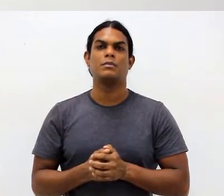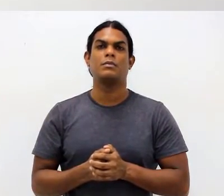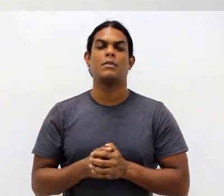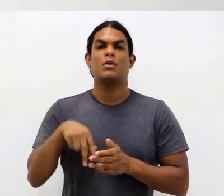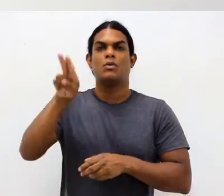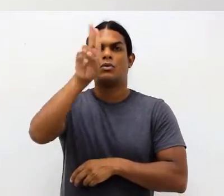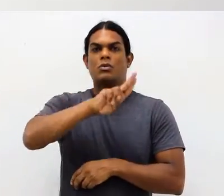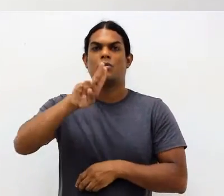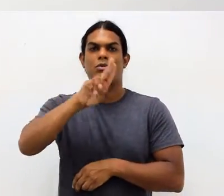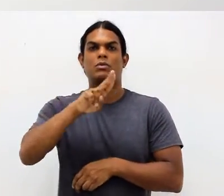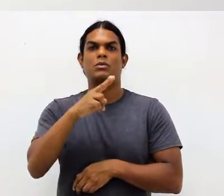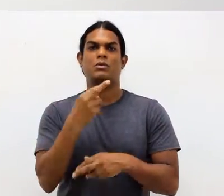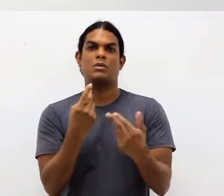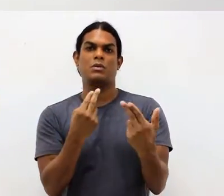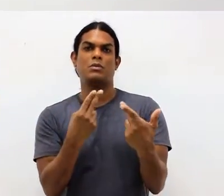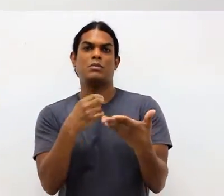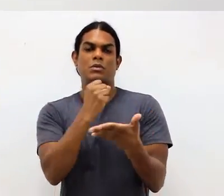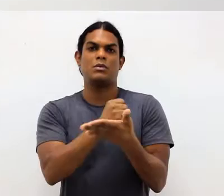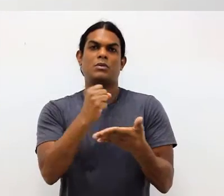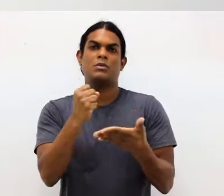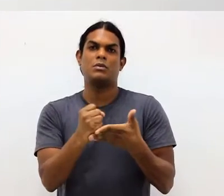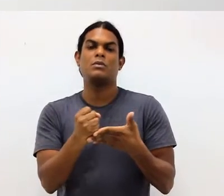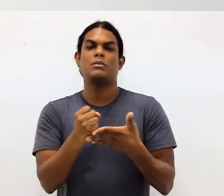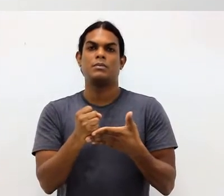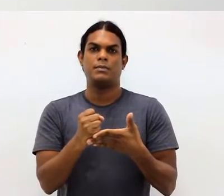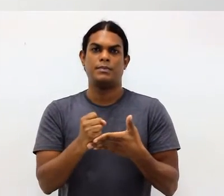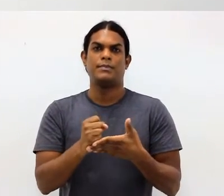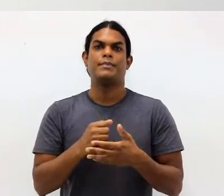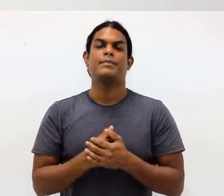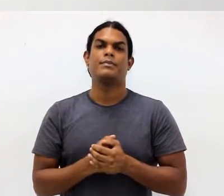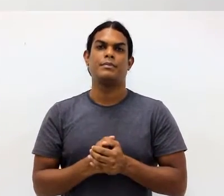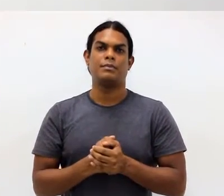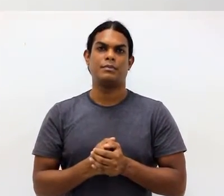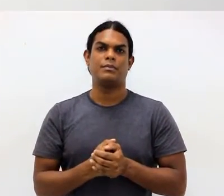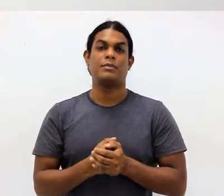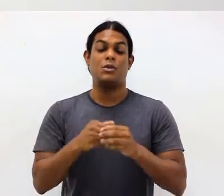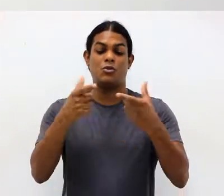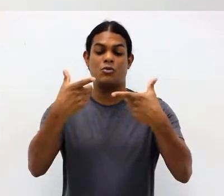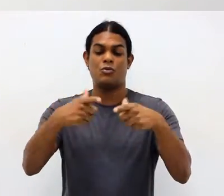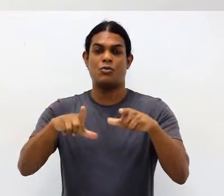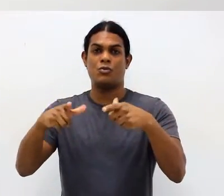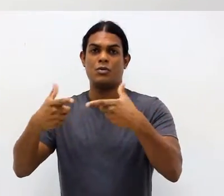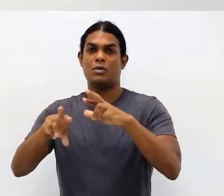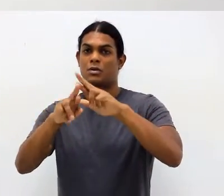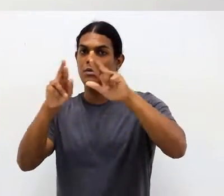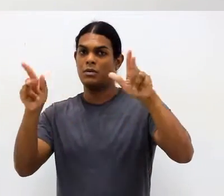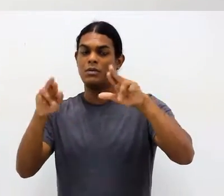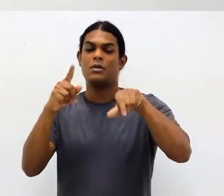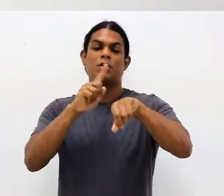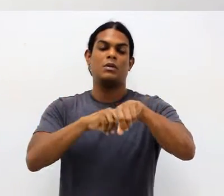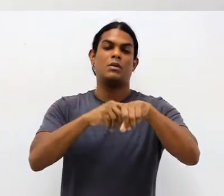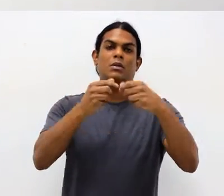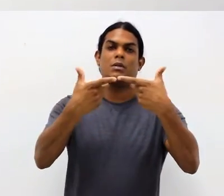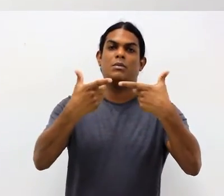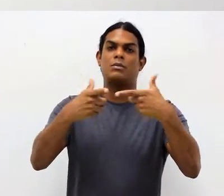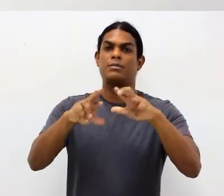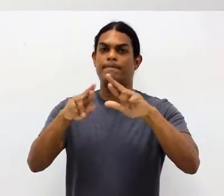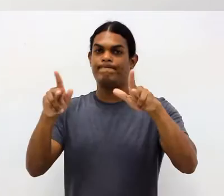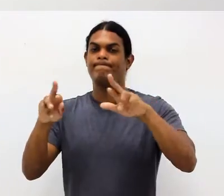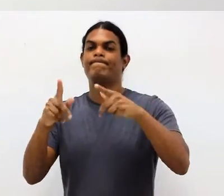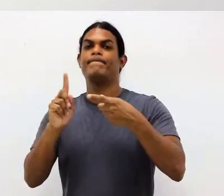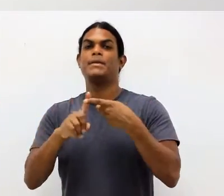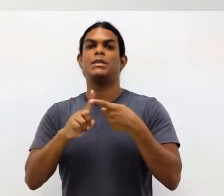o mesmo documento e poderão alterar tanto simultaneamente quanto em tempos diferentes. Assim, vocês não precisam